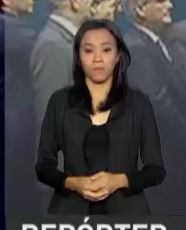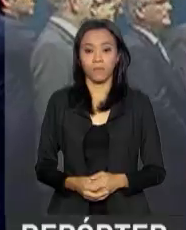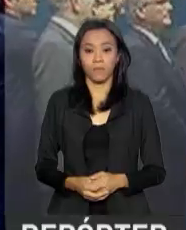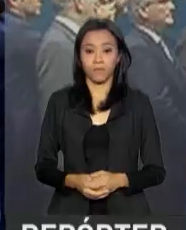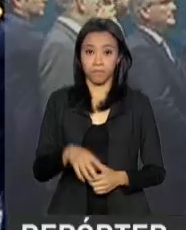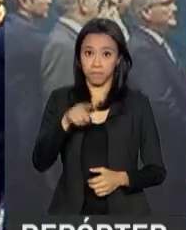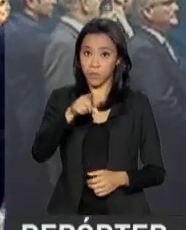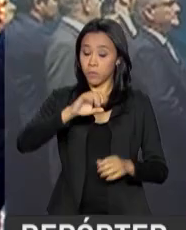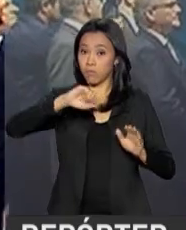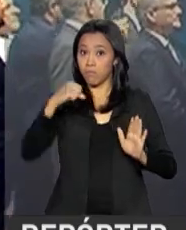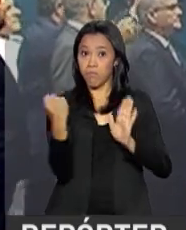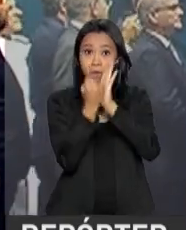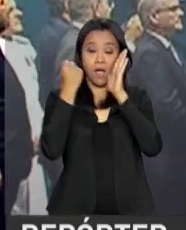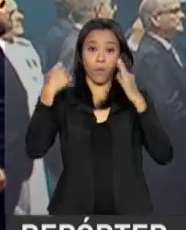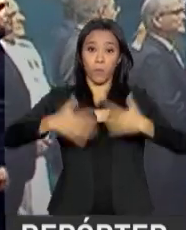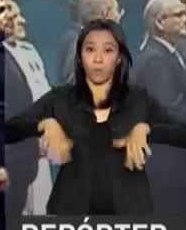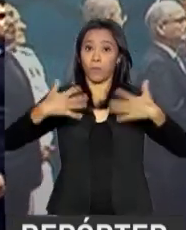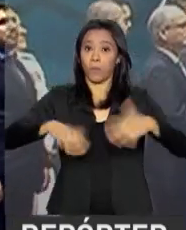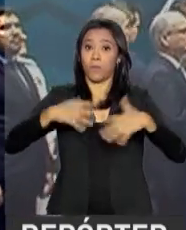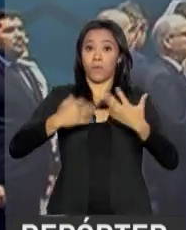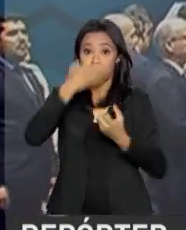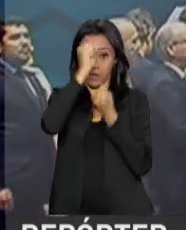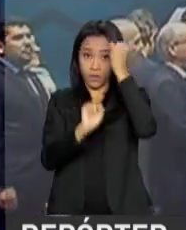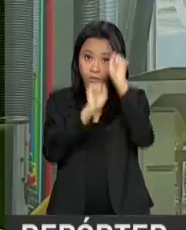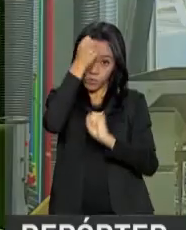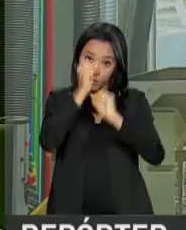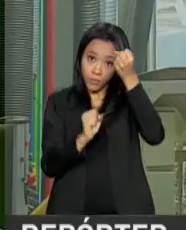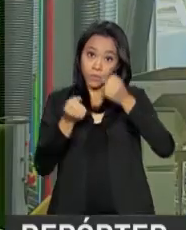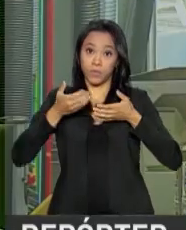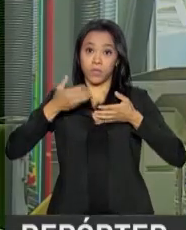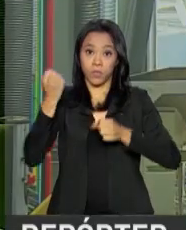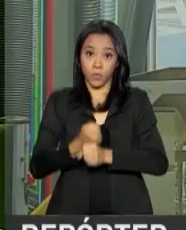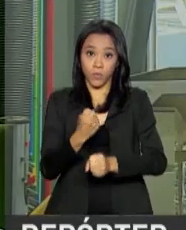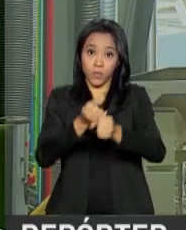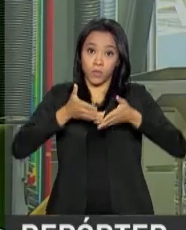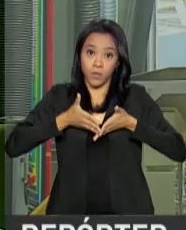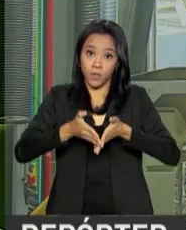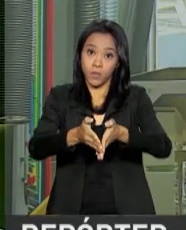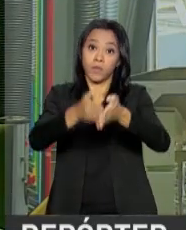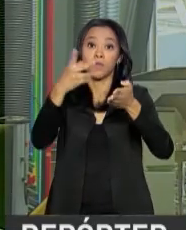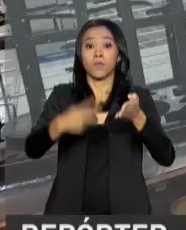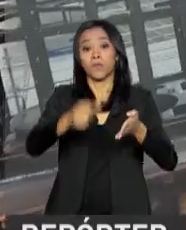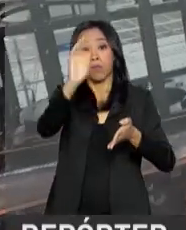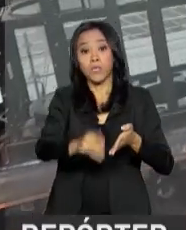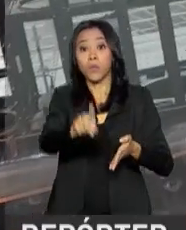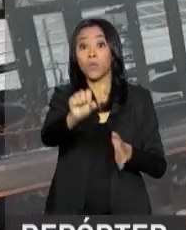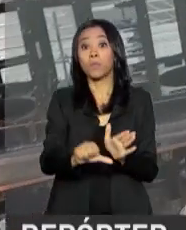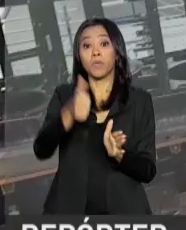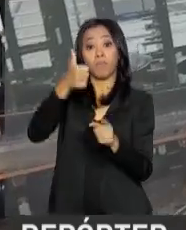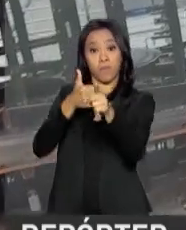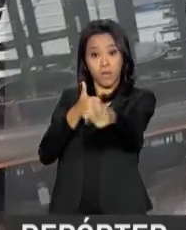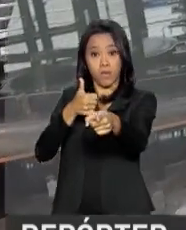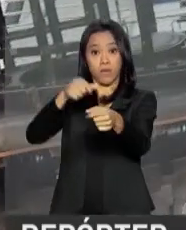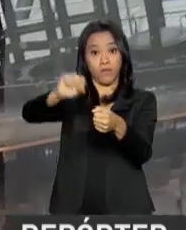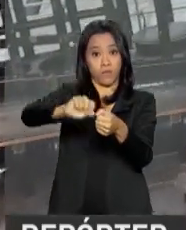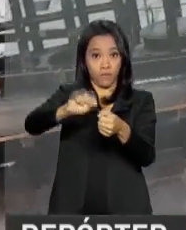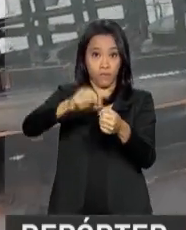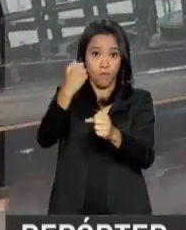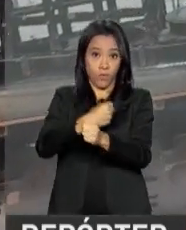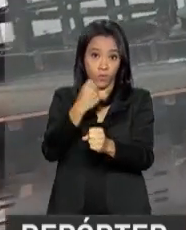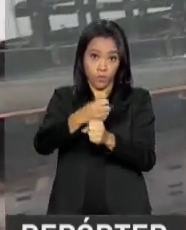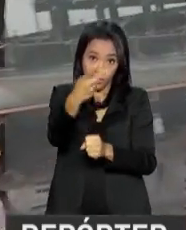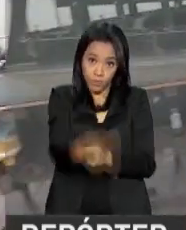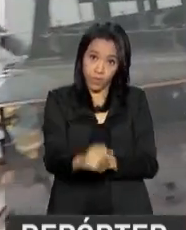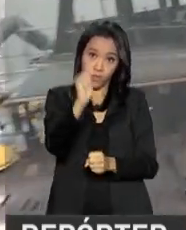Um marco na história da indústria naval militar brasileira. O Riachuelo, primeiro submarino construído no Polo Naval de Itaguaí